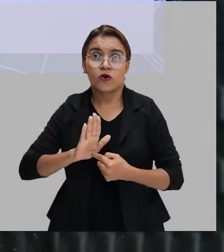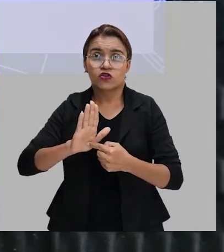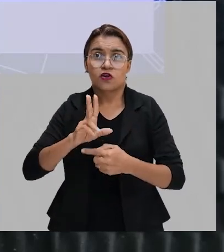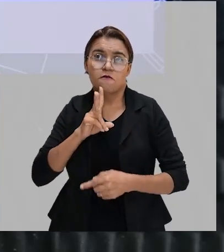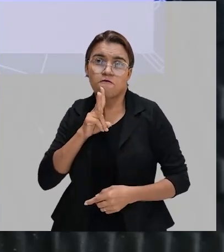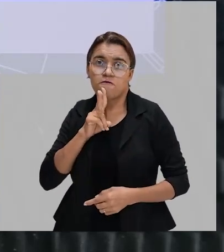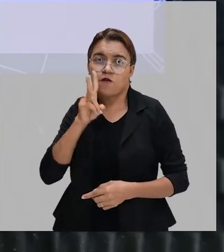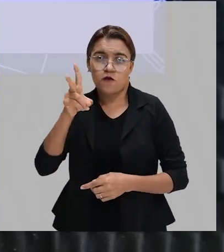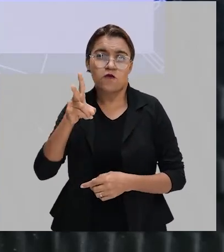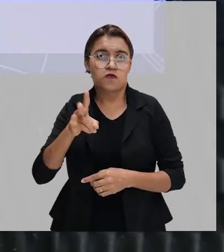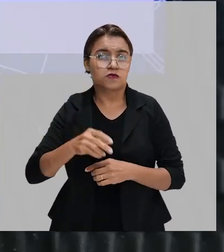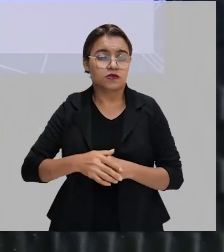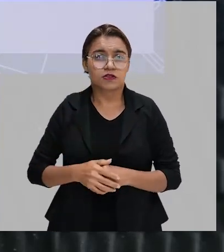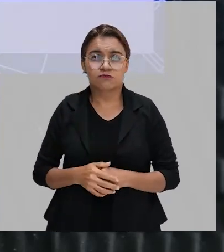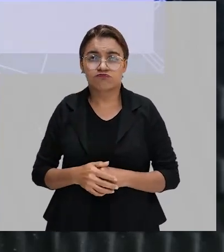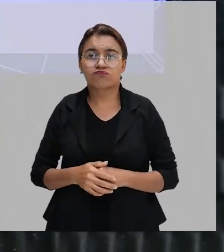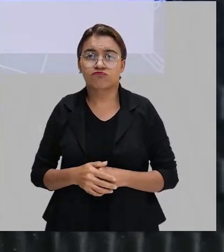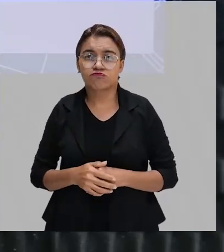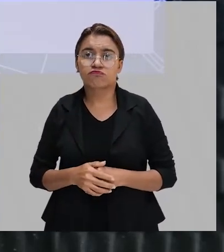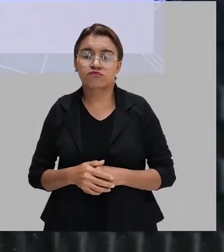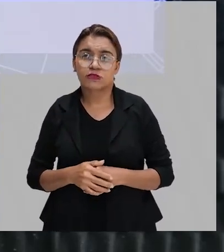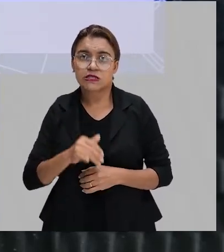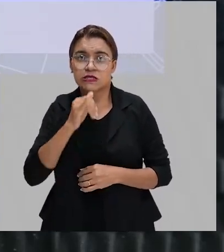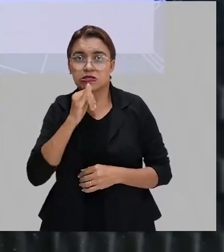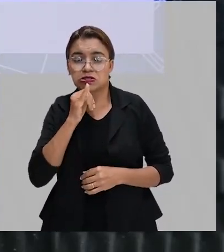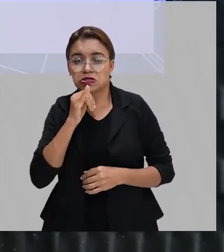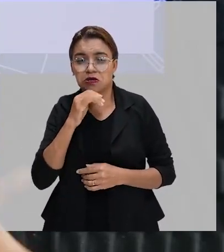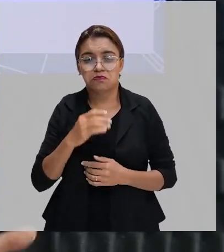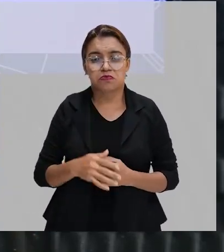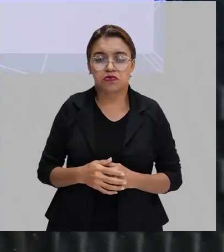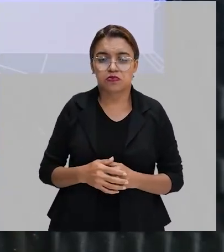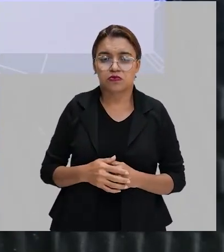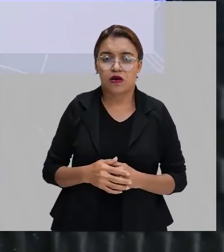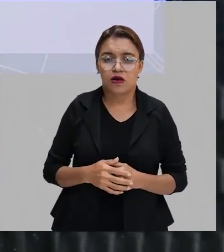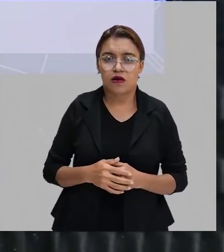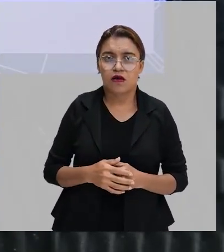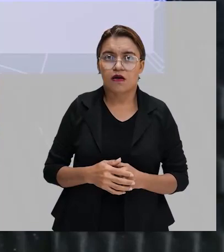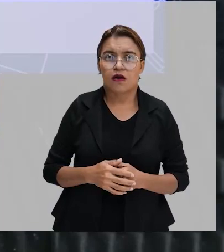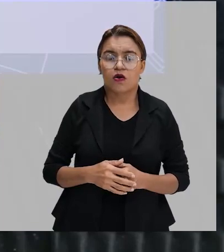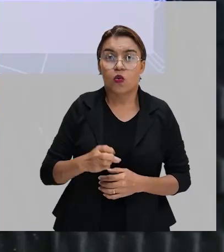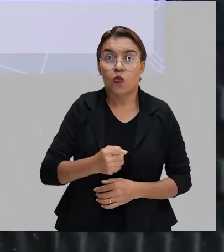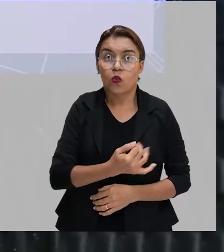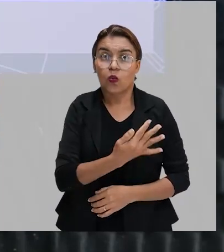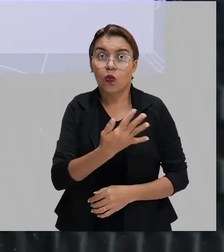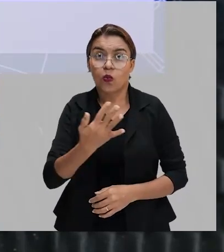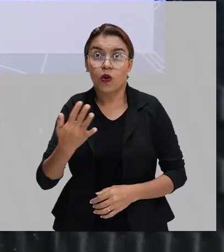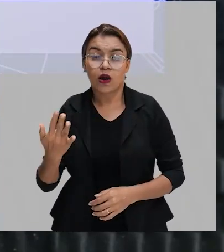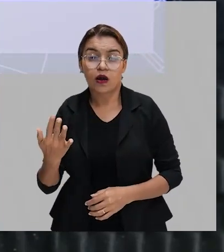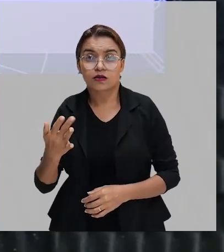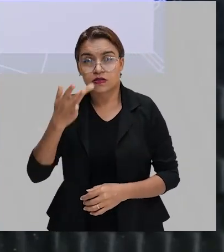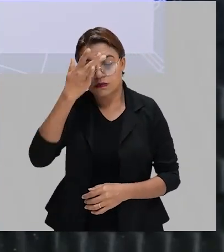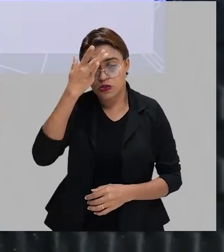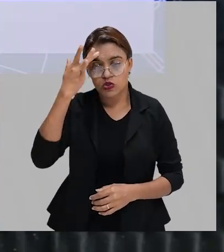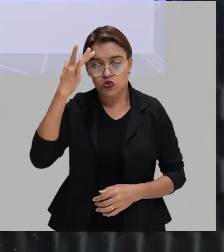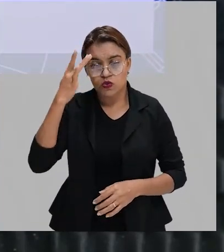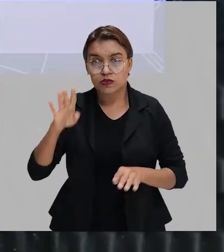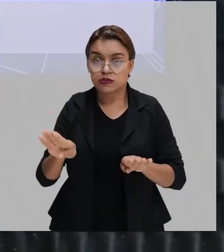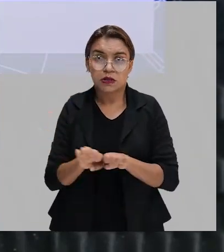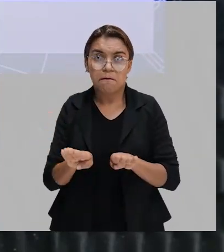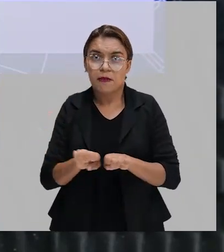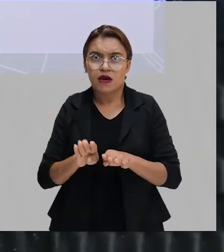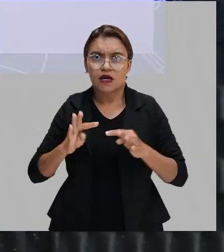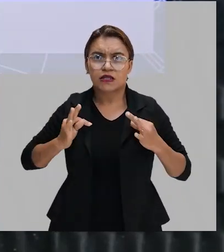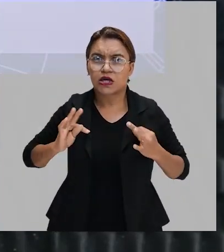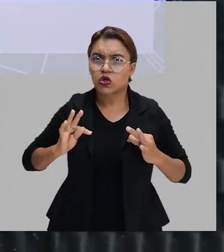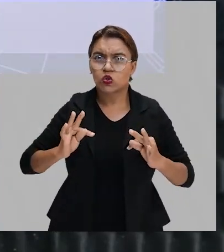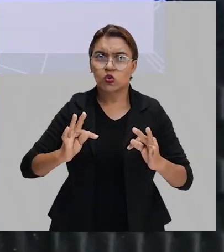força de acordo com o seu tamanho dos seus exércitos, da sua tecnologia. Então, uma guerra é evitada